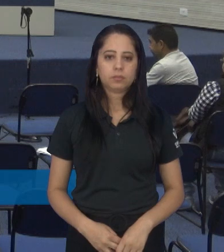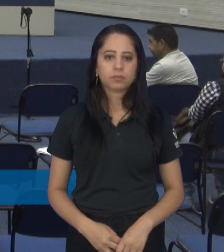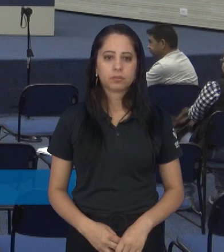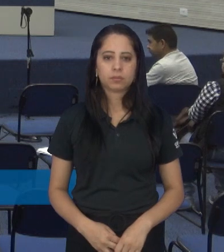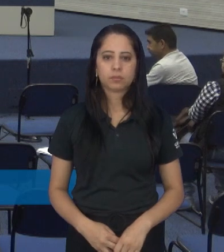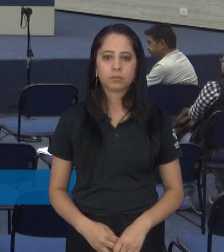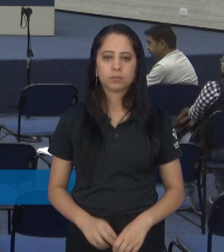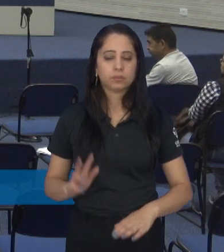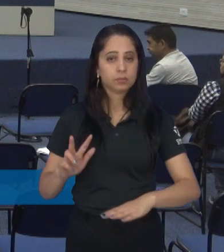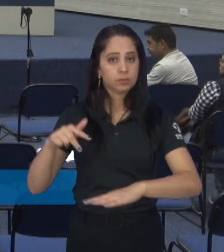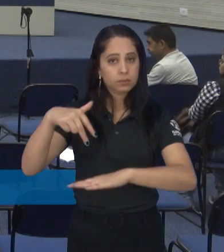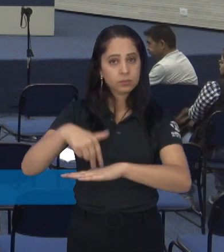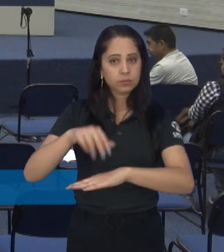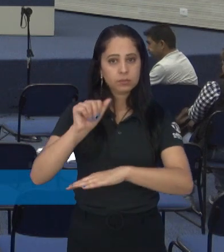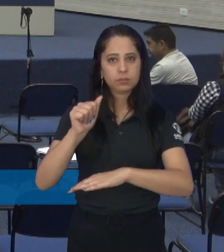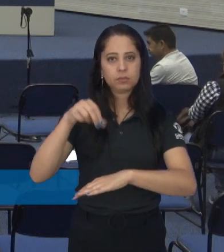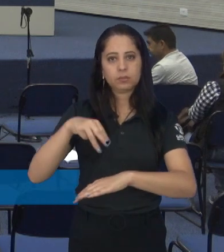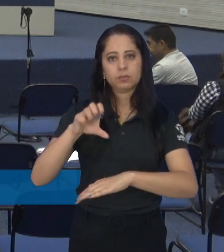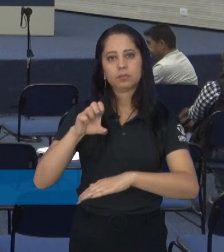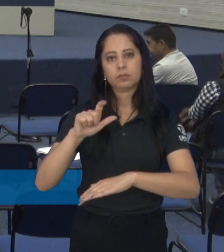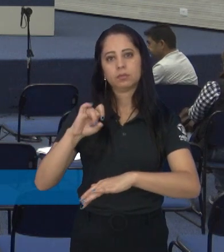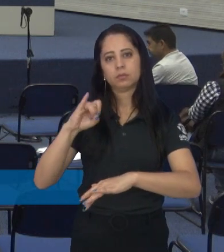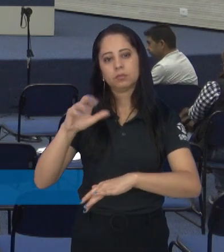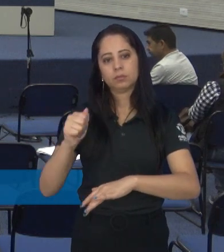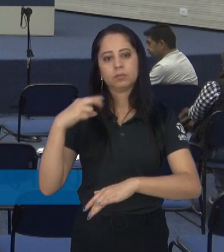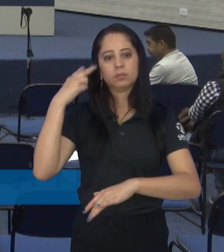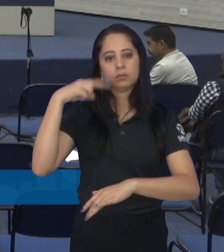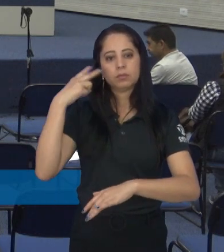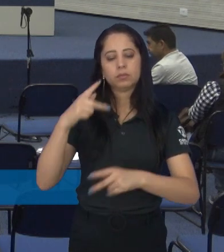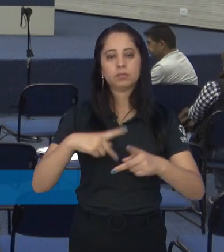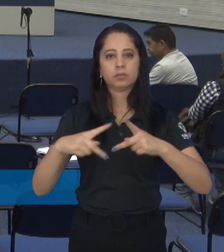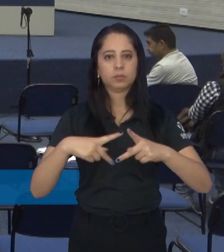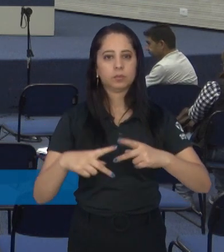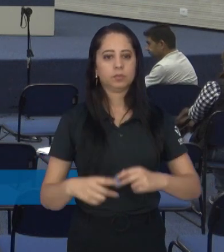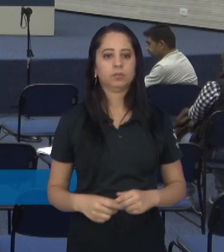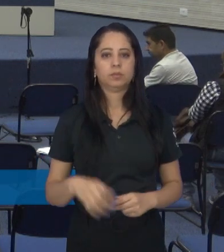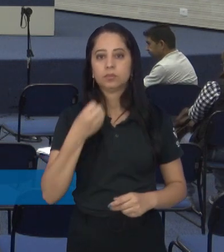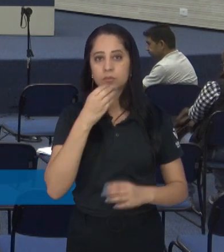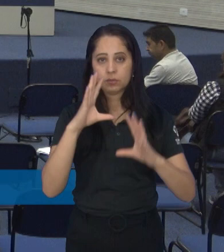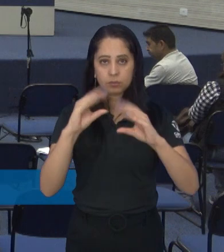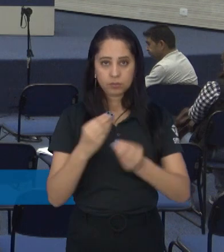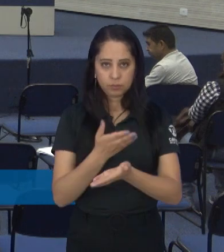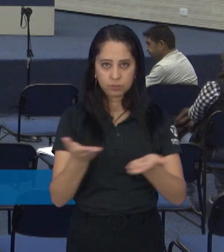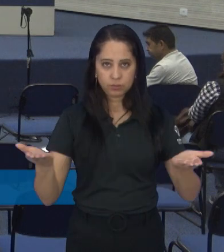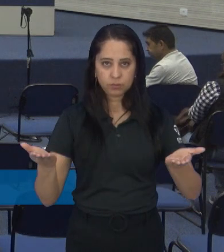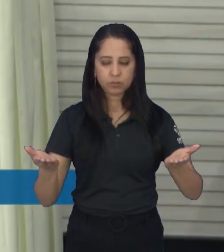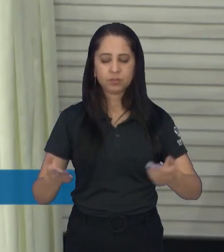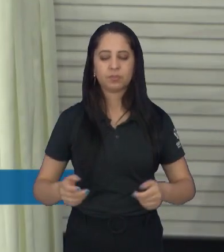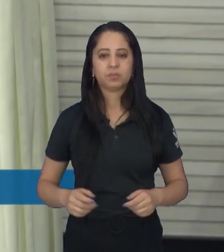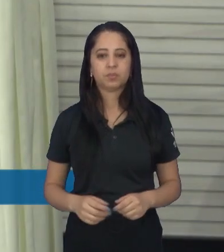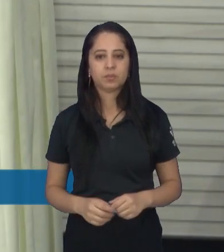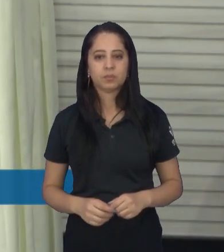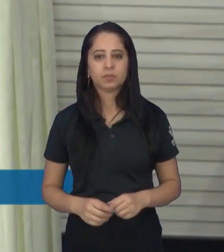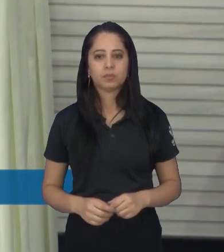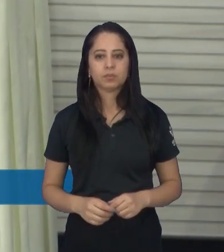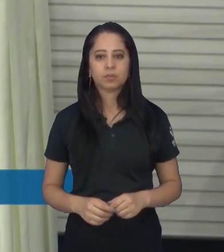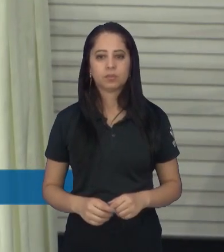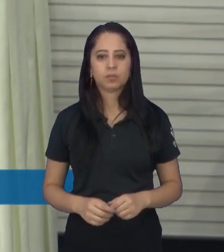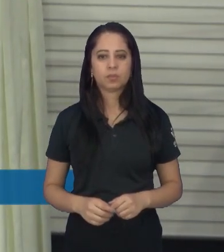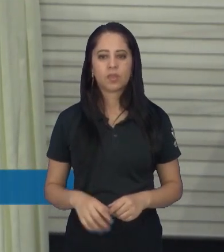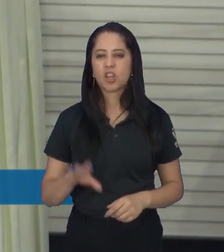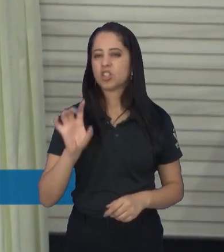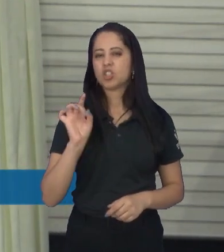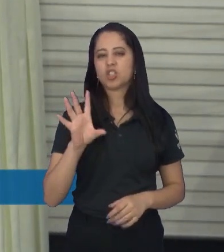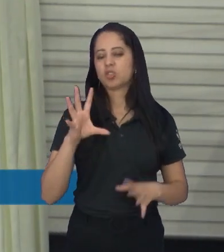próxima inscrita senhora Amélia Naomi vereadora de São José dos Campos Boa noite a todos só para